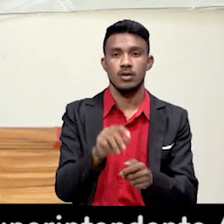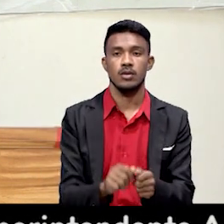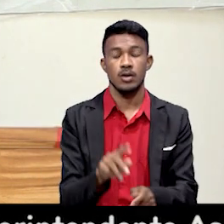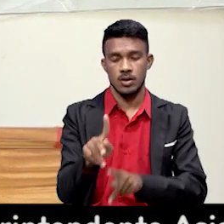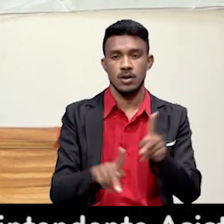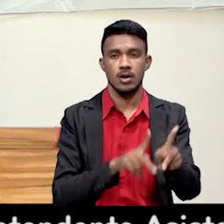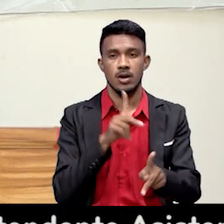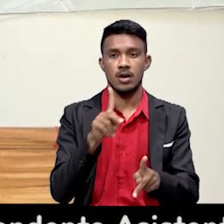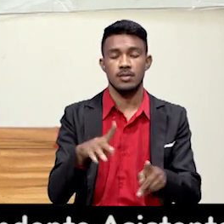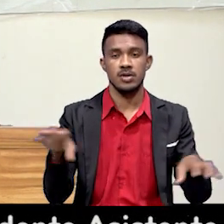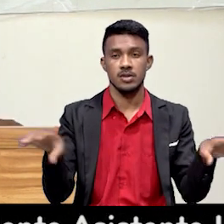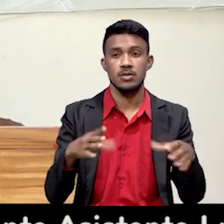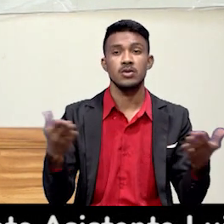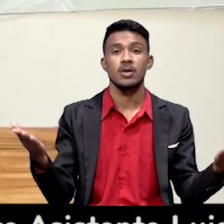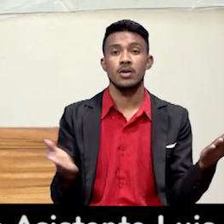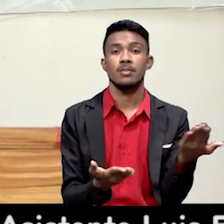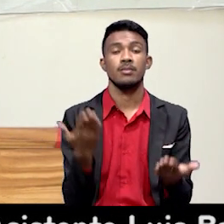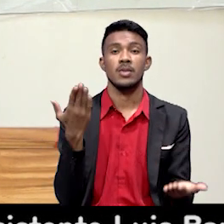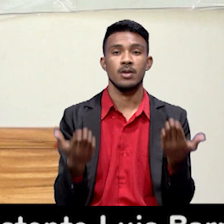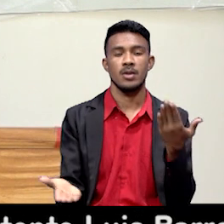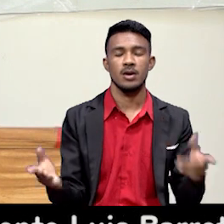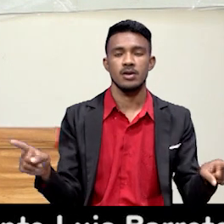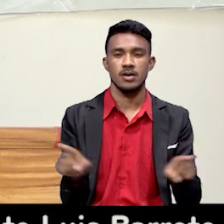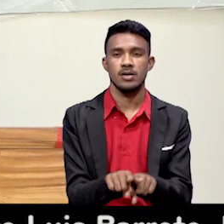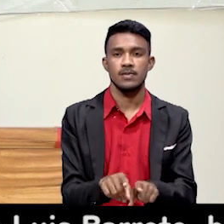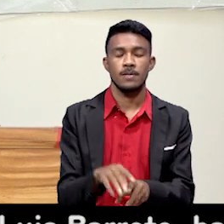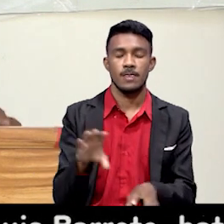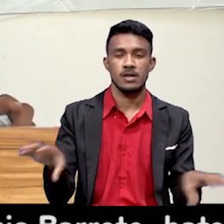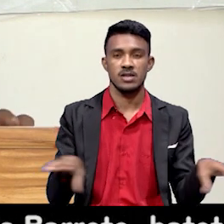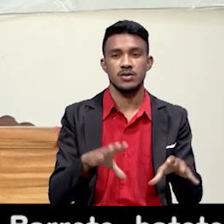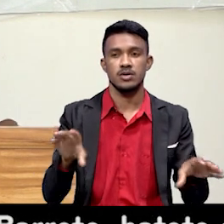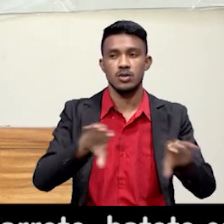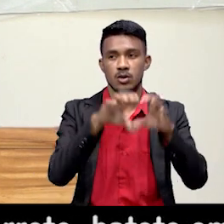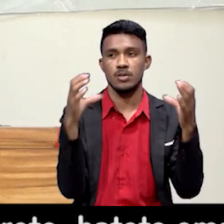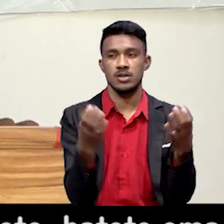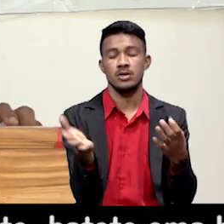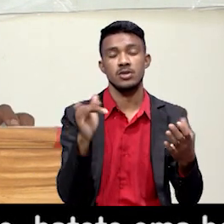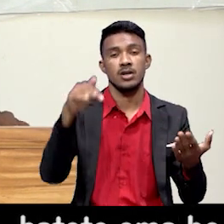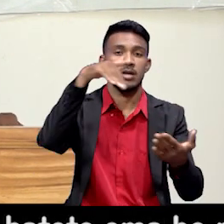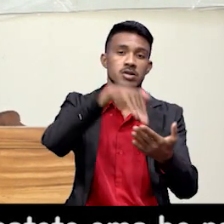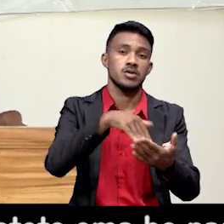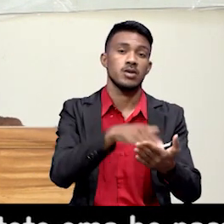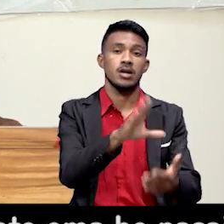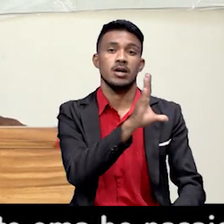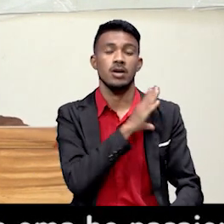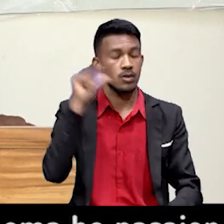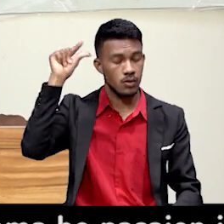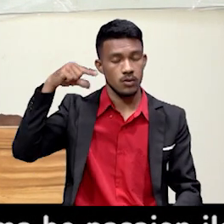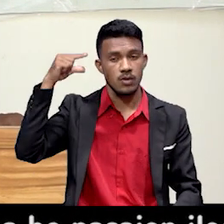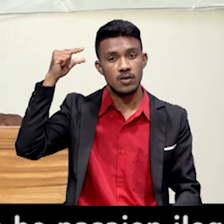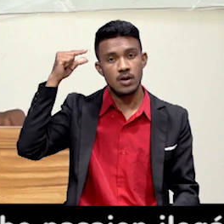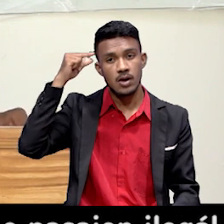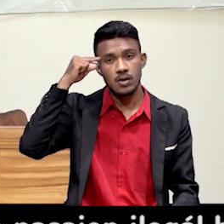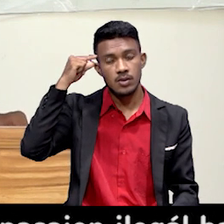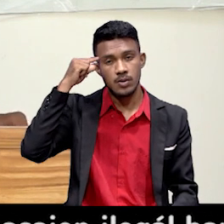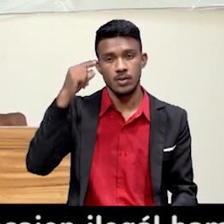cidadão funcionário será vai né substância nem agora tu muda e comissão será se estuda ela vem para o governo nem a não sei